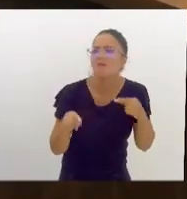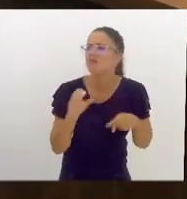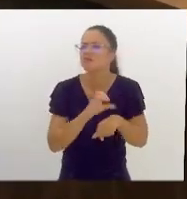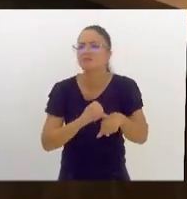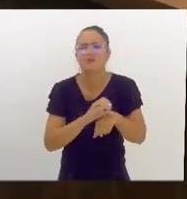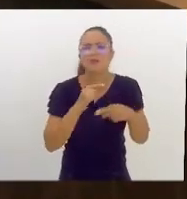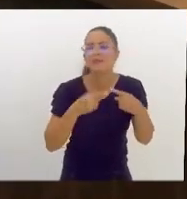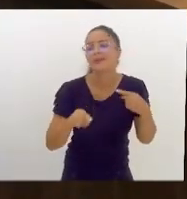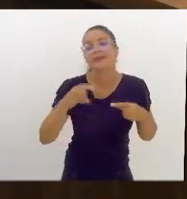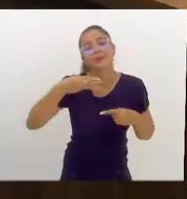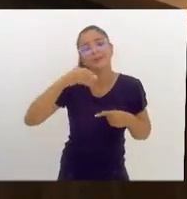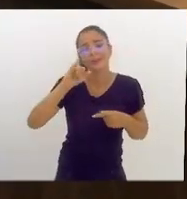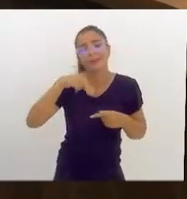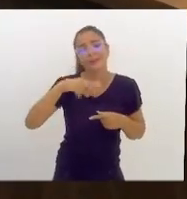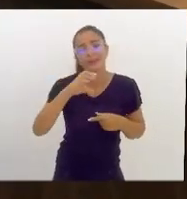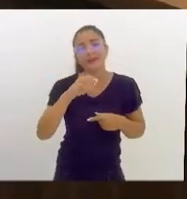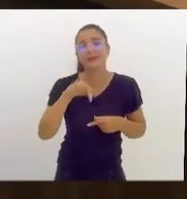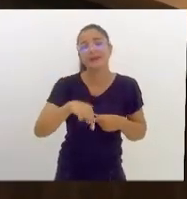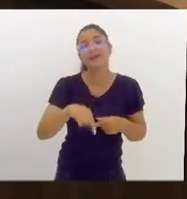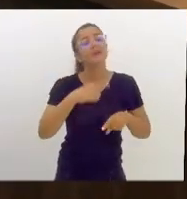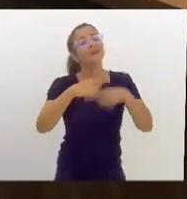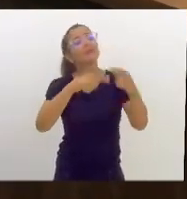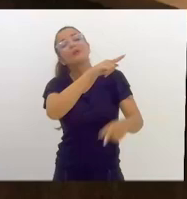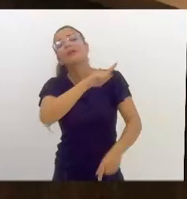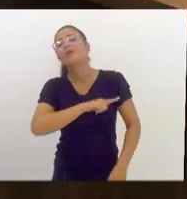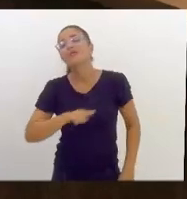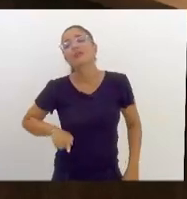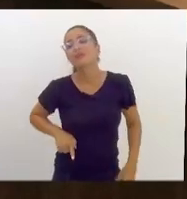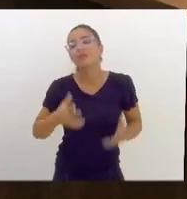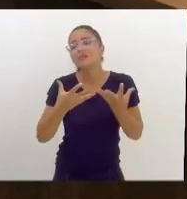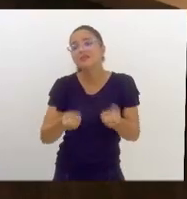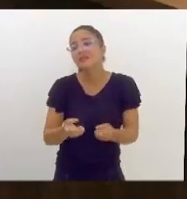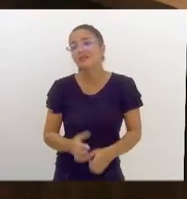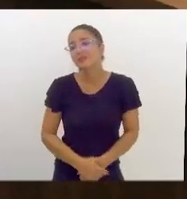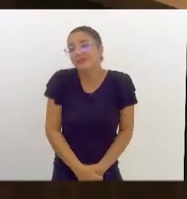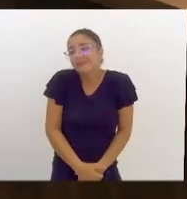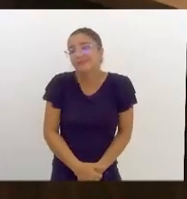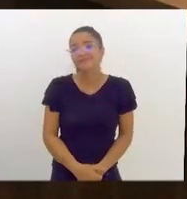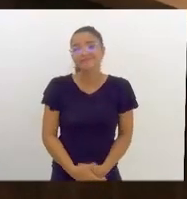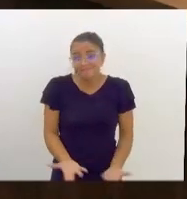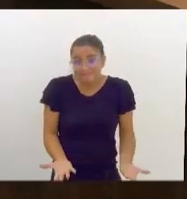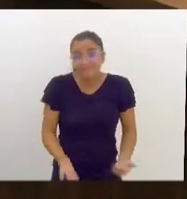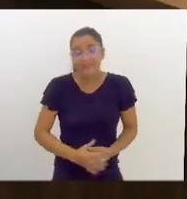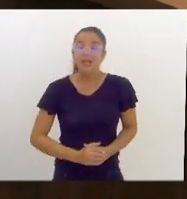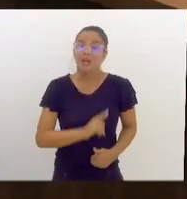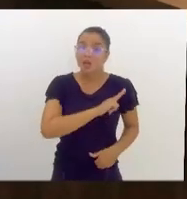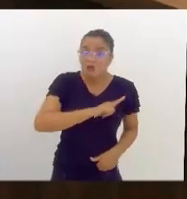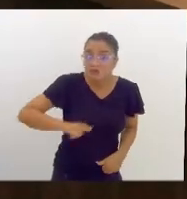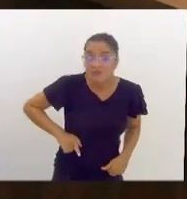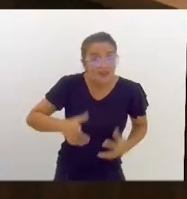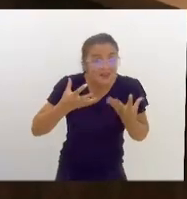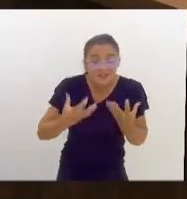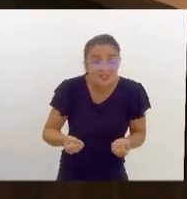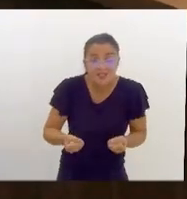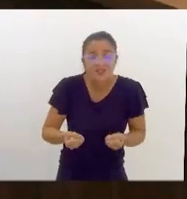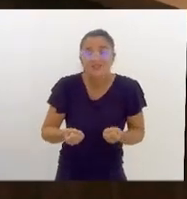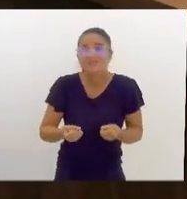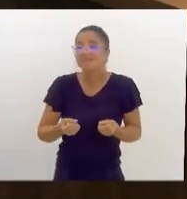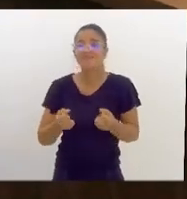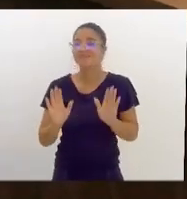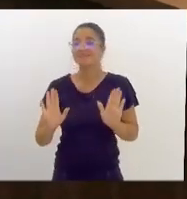Mickey aqui nessa casa, depois foi e o governador sancionou. Então, na medida que o governo sanciona, morreu o vício de